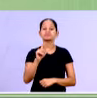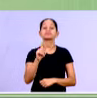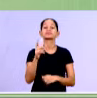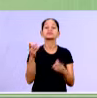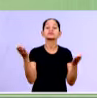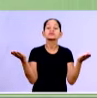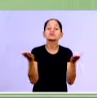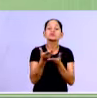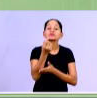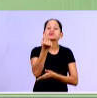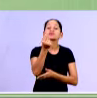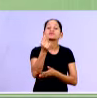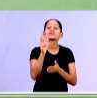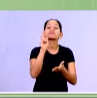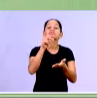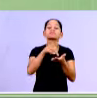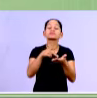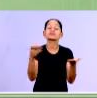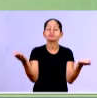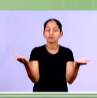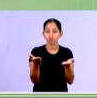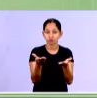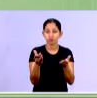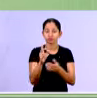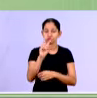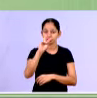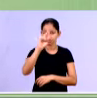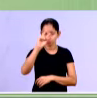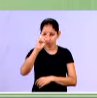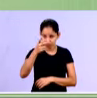presente valor na data de hoje, R$